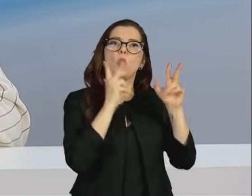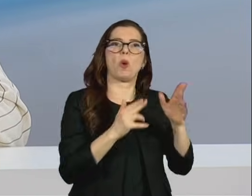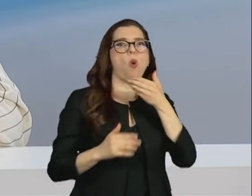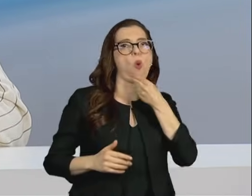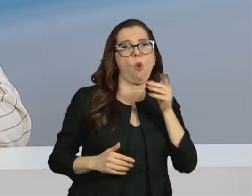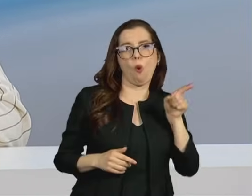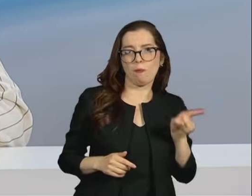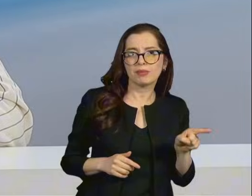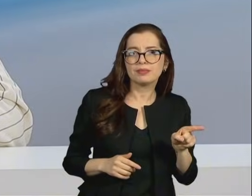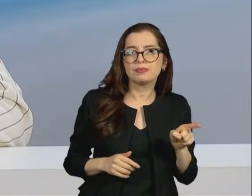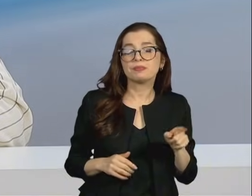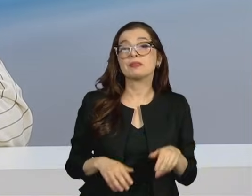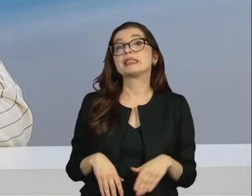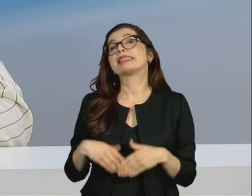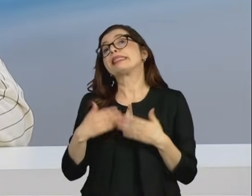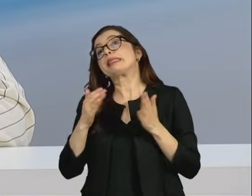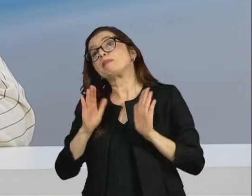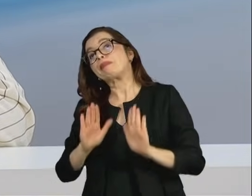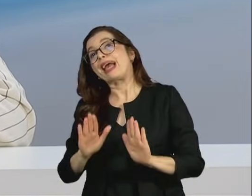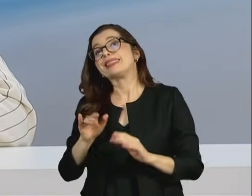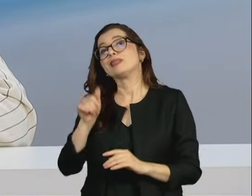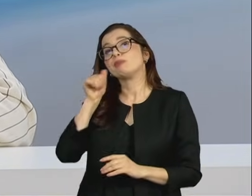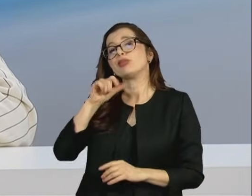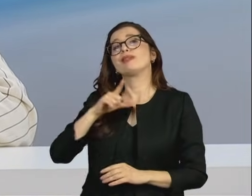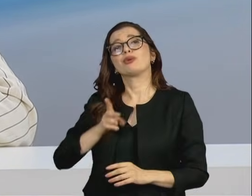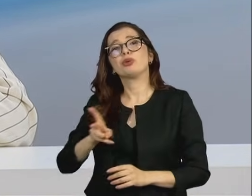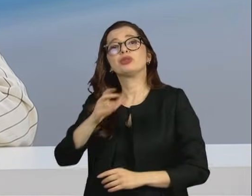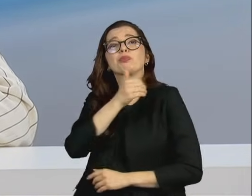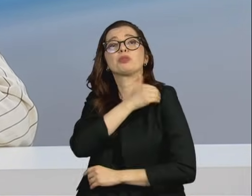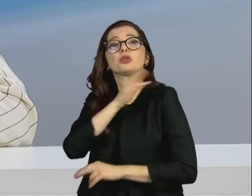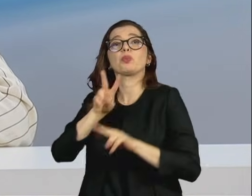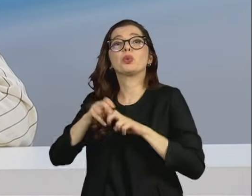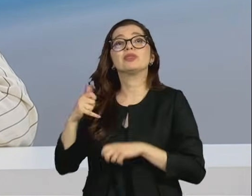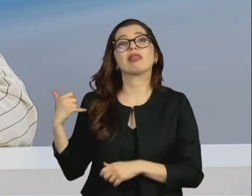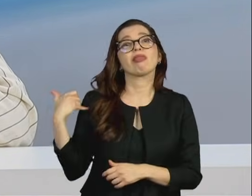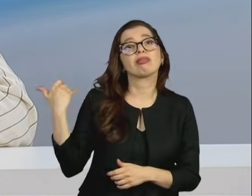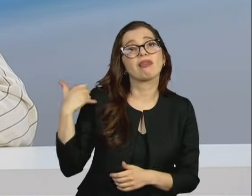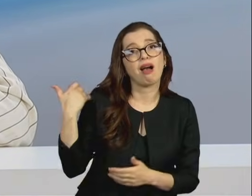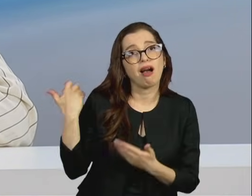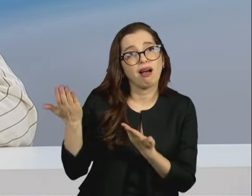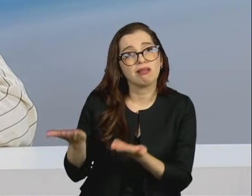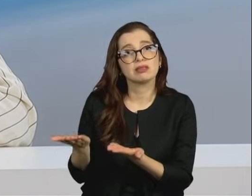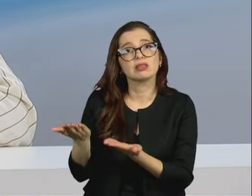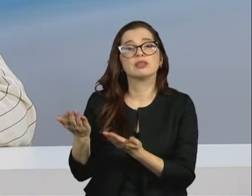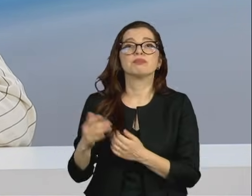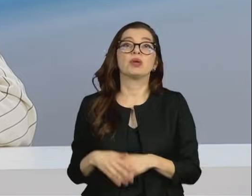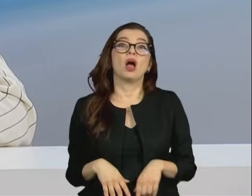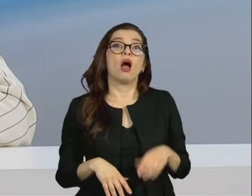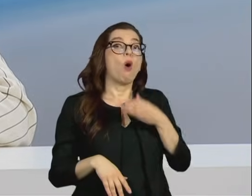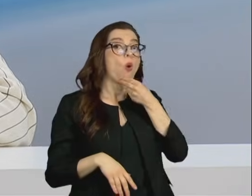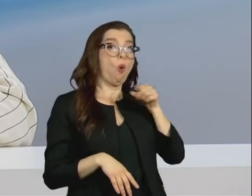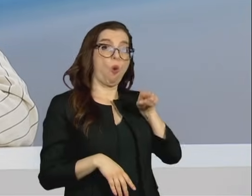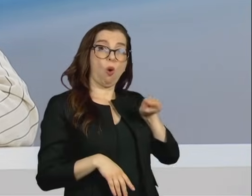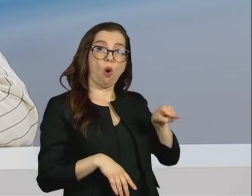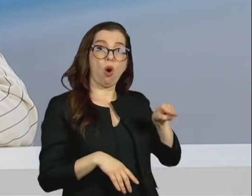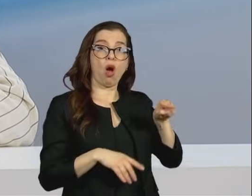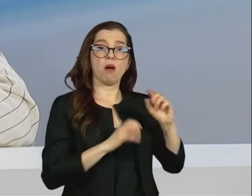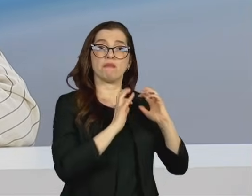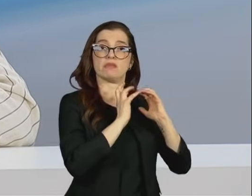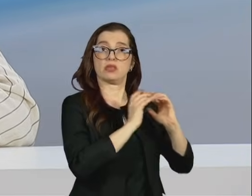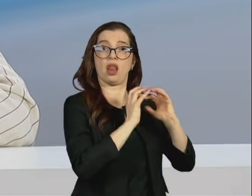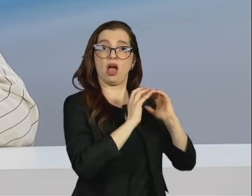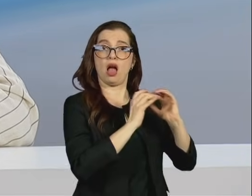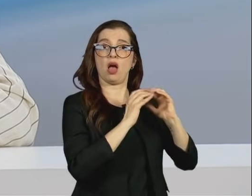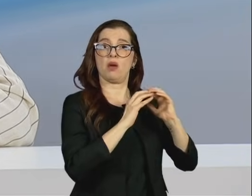muito vítimas de etarismo, os homens são considerados como tendo assim, o auge das suas faculdades mentais na idade de